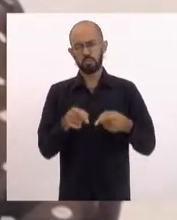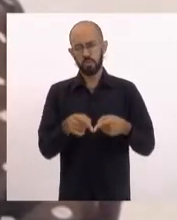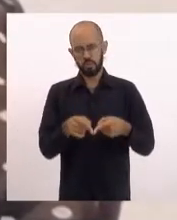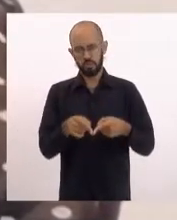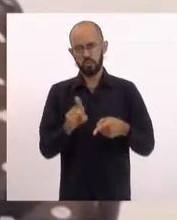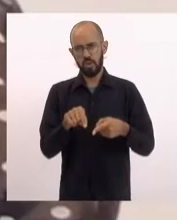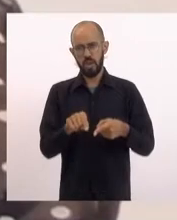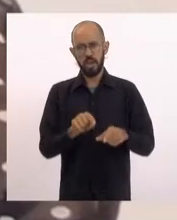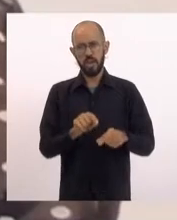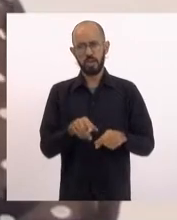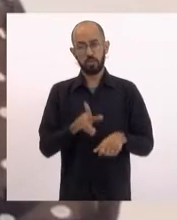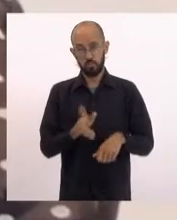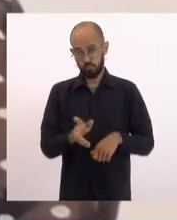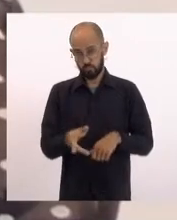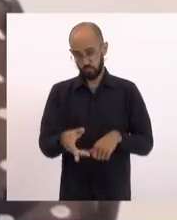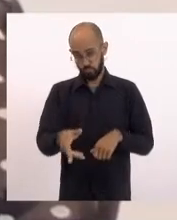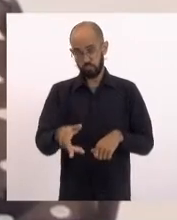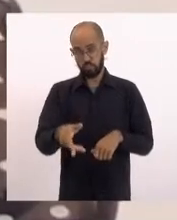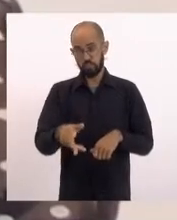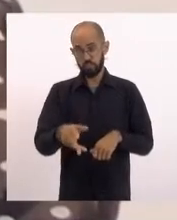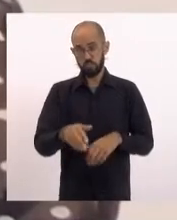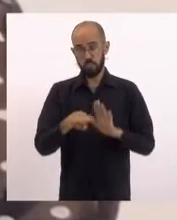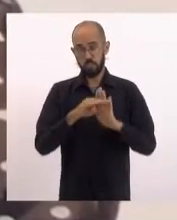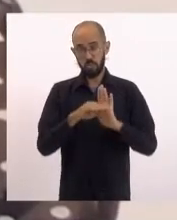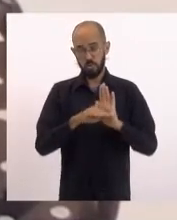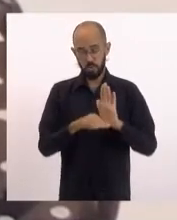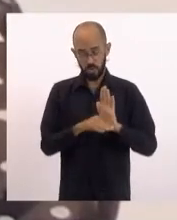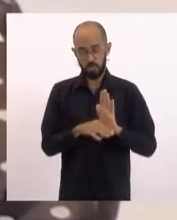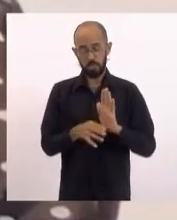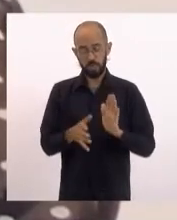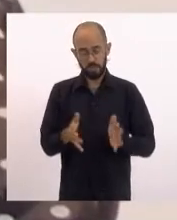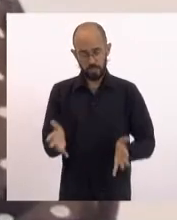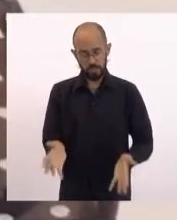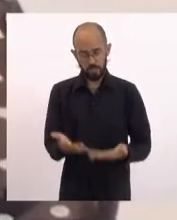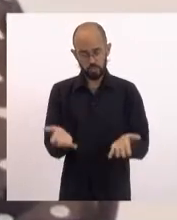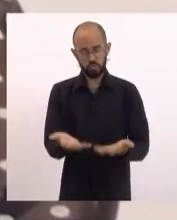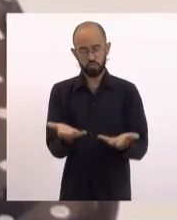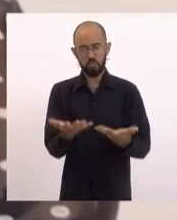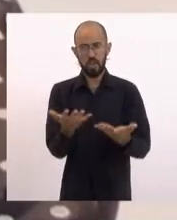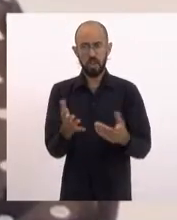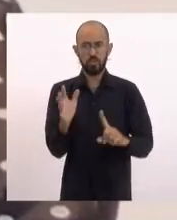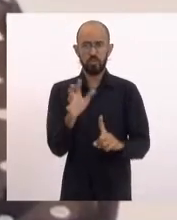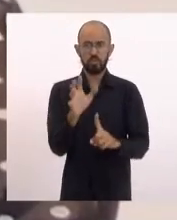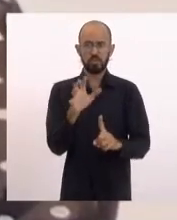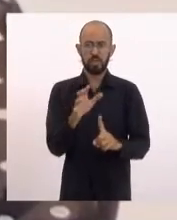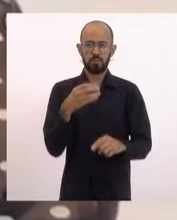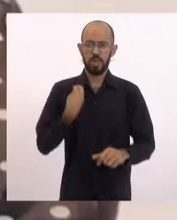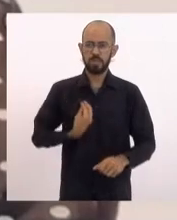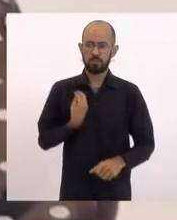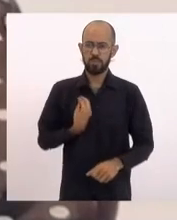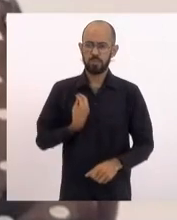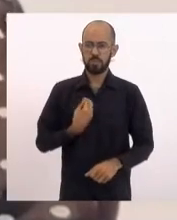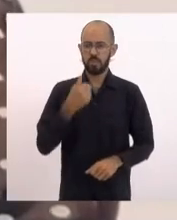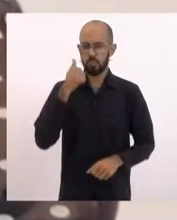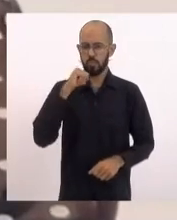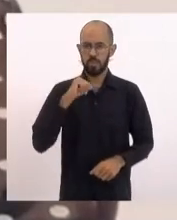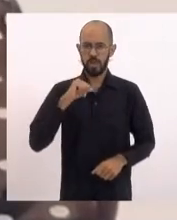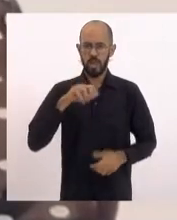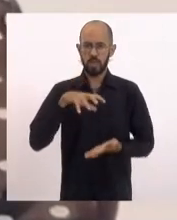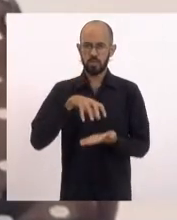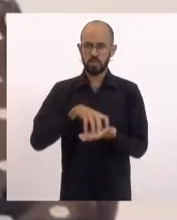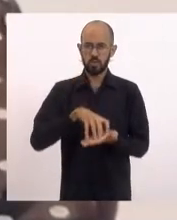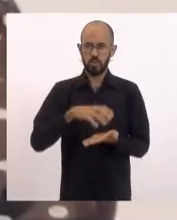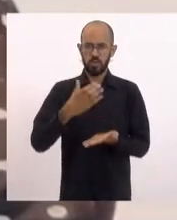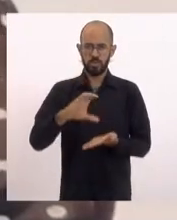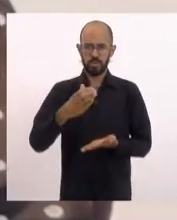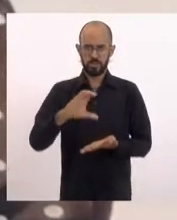um programa permanente, é exatamente incentivar, estimular a participação feminina na área da ciência,